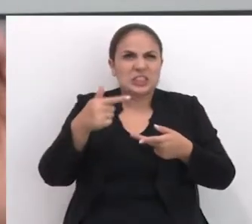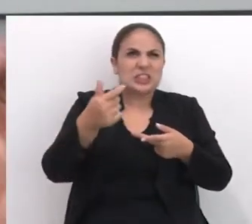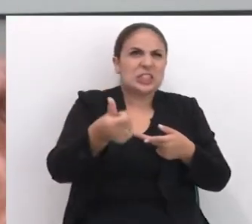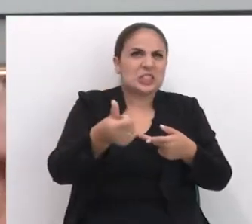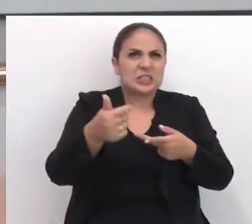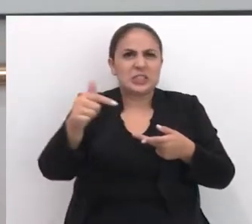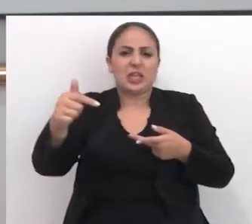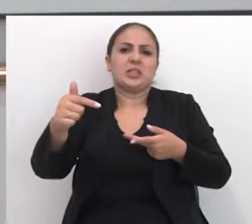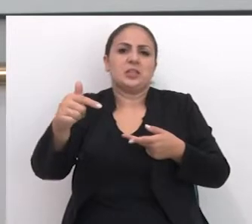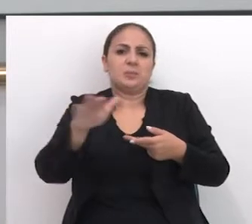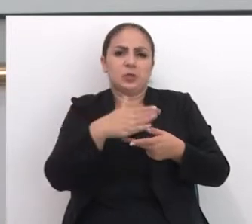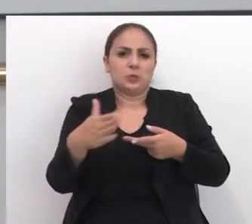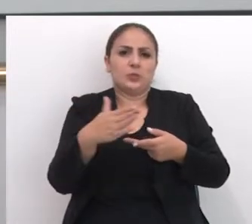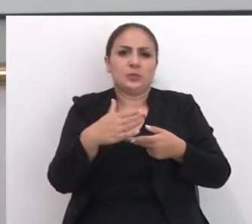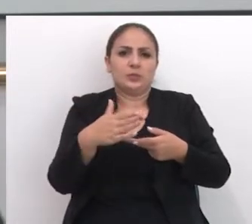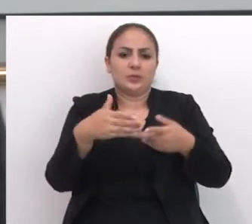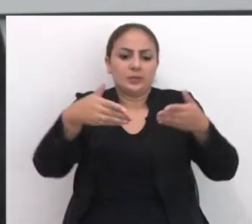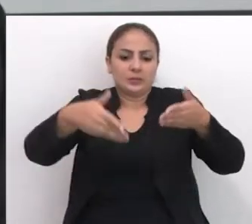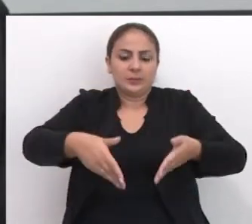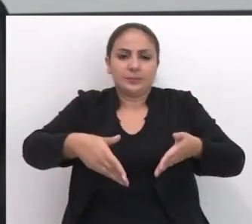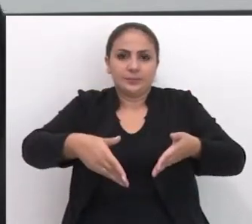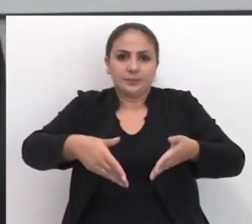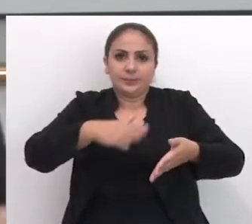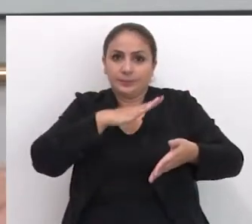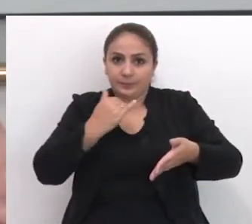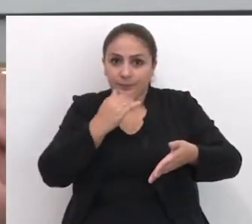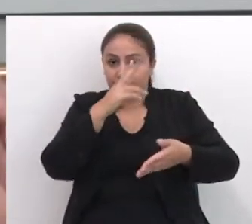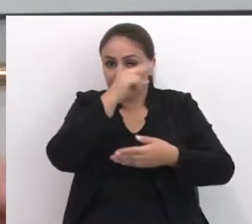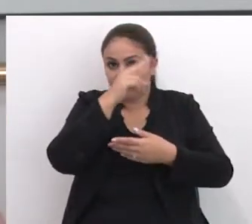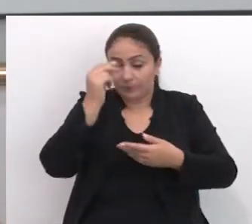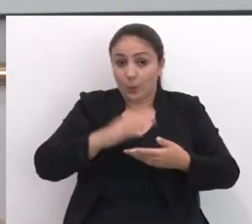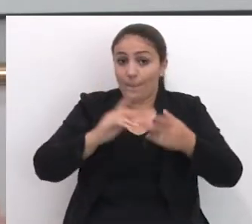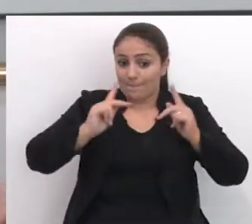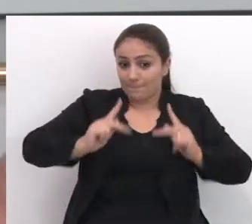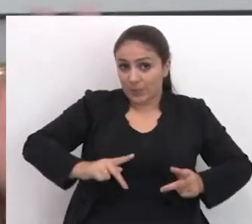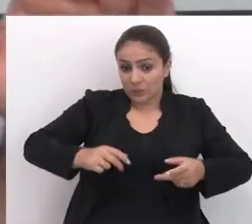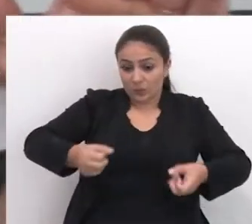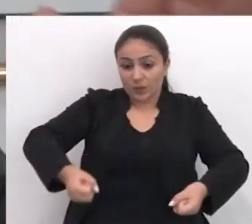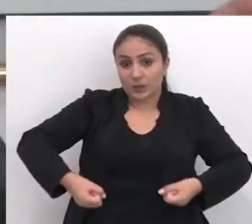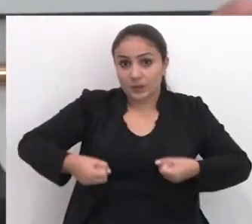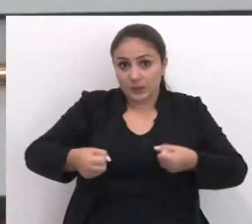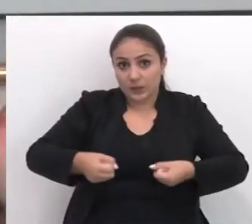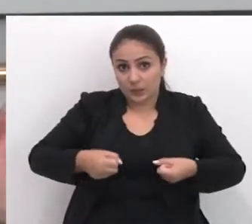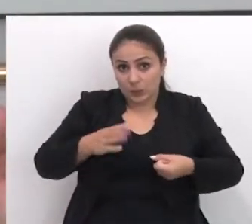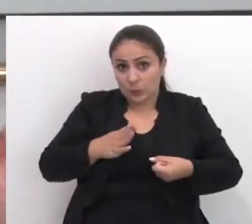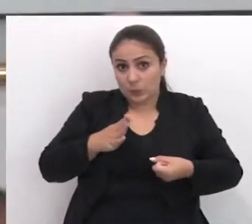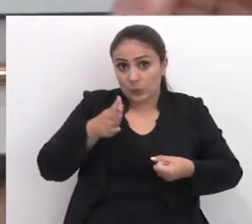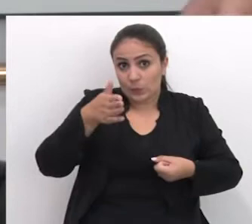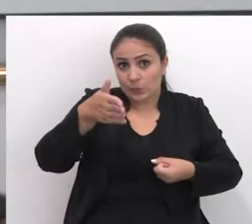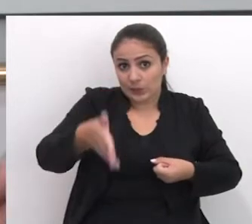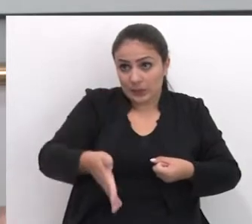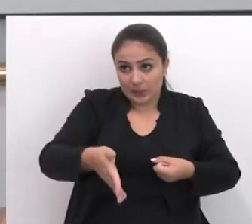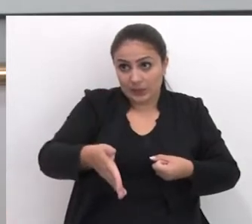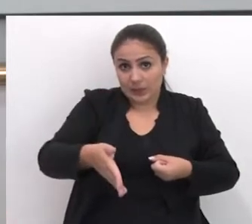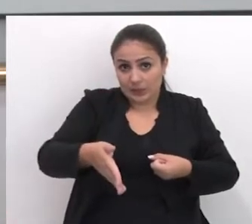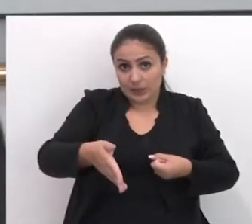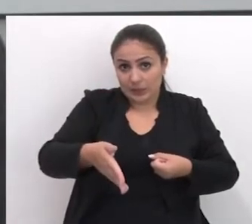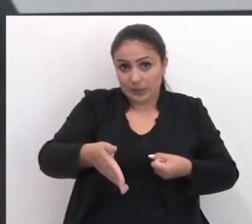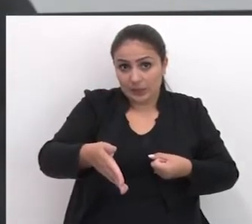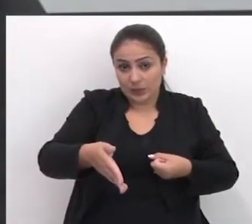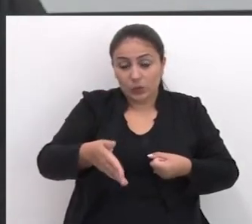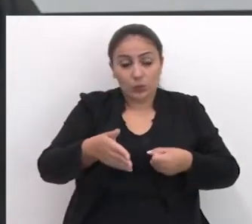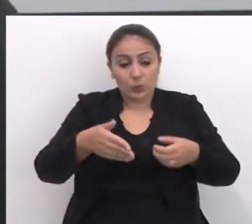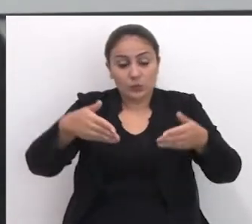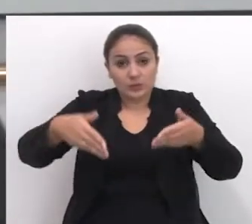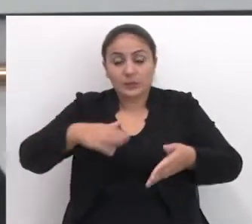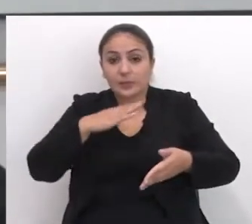uns 6, 7 cemitérios municipais. Um cadeirante entrar lá no cemitério e andar